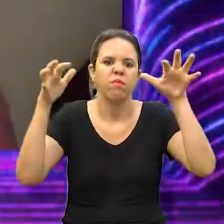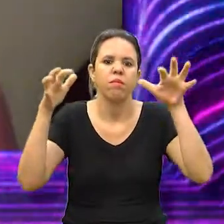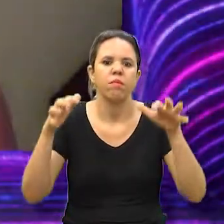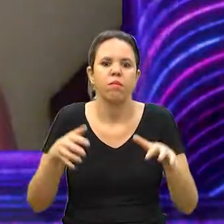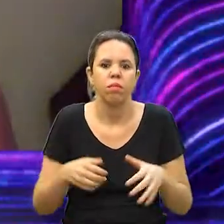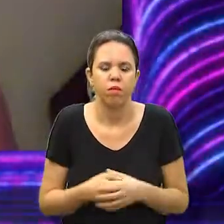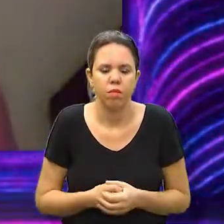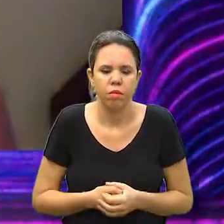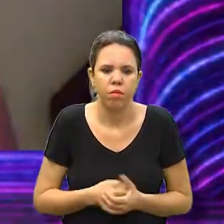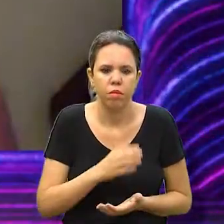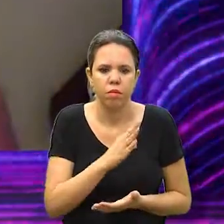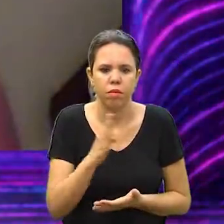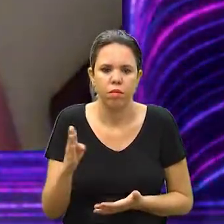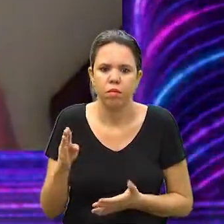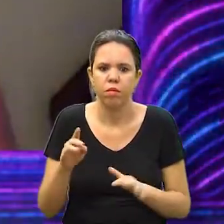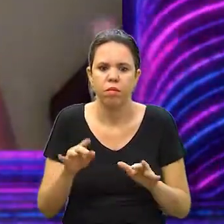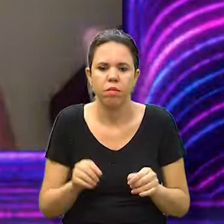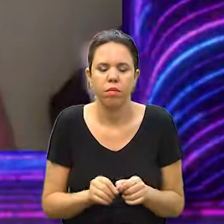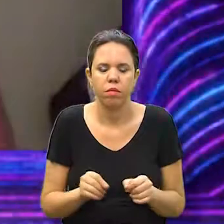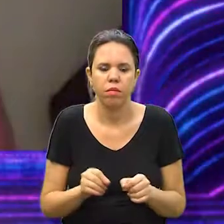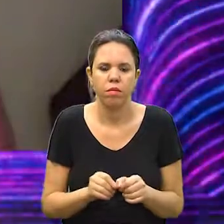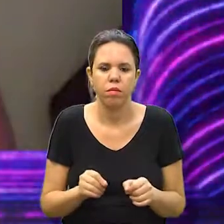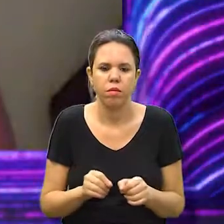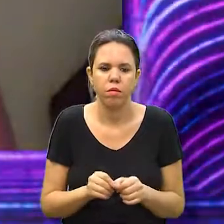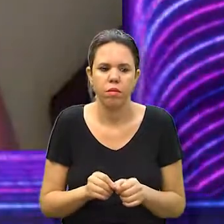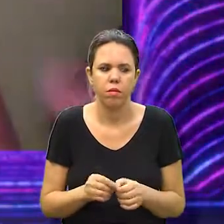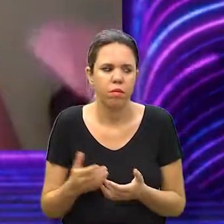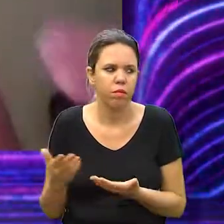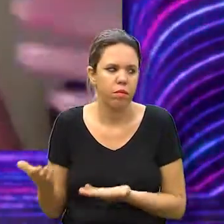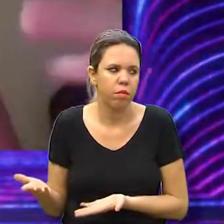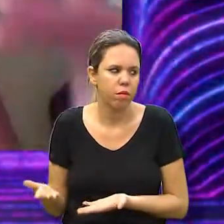essa biblioteca digital que se chama Tênebra,